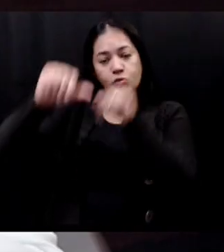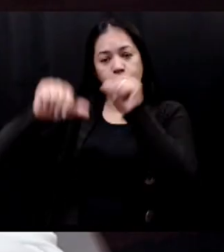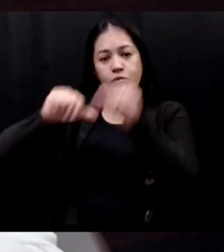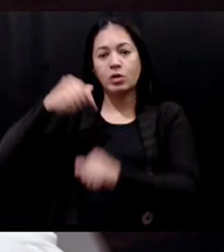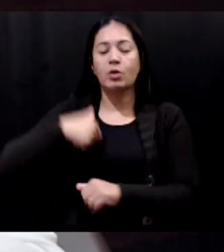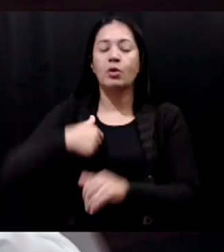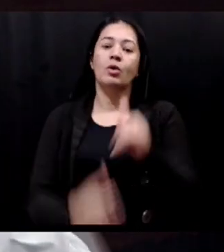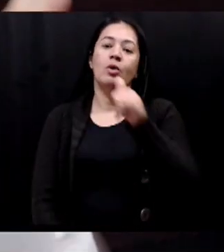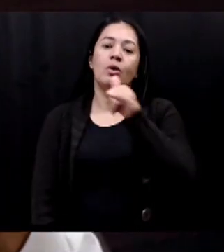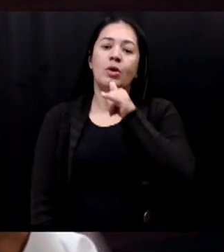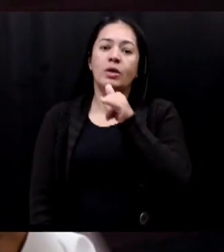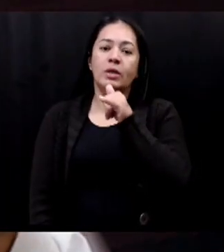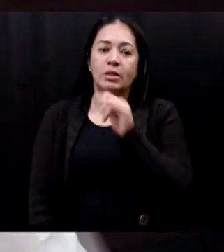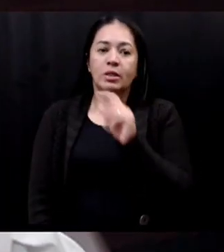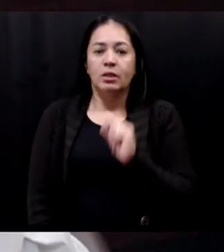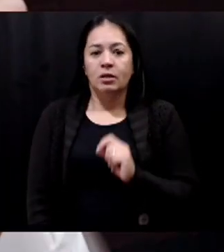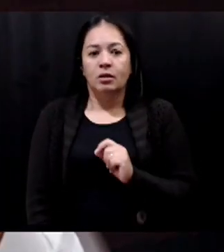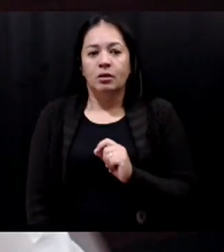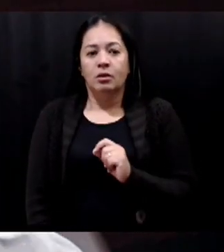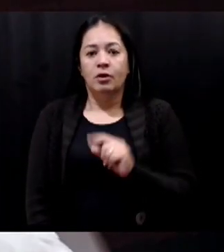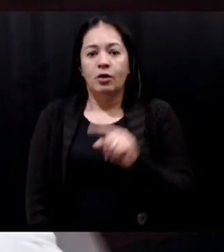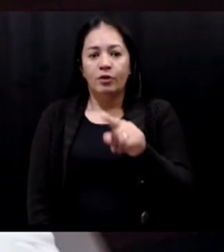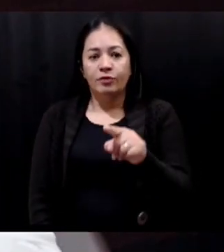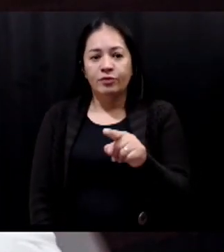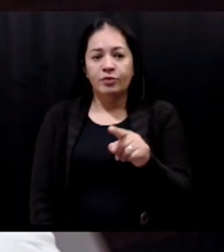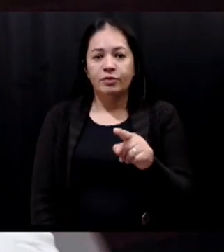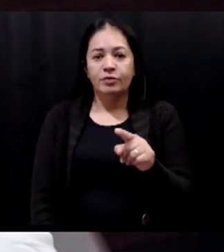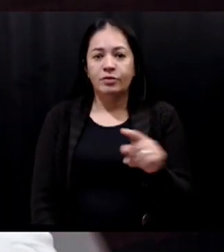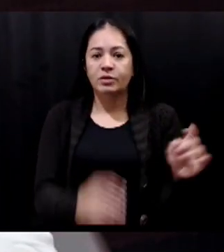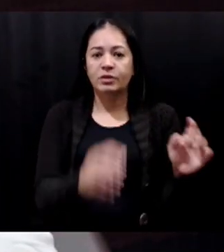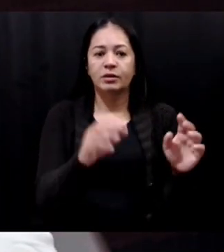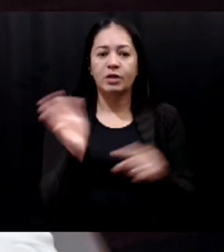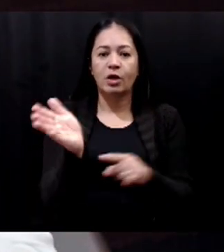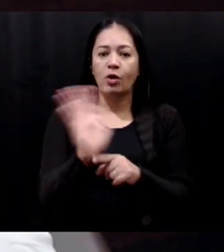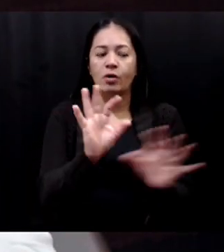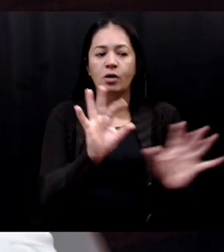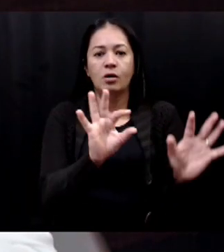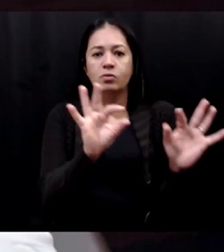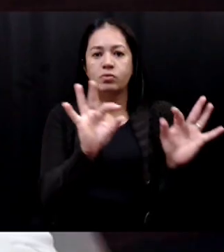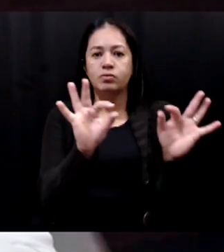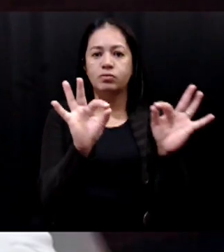sobre quando você está assistindo um filme, uma peça ou